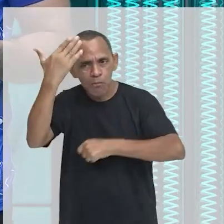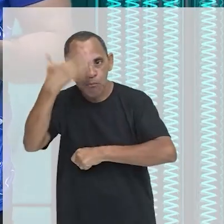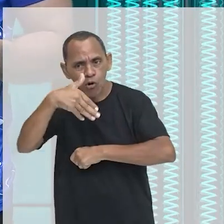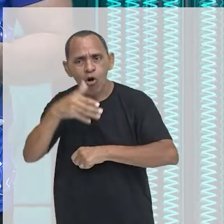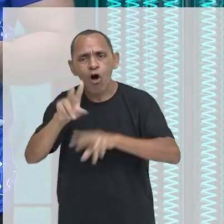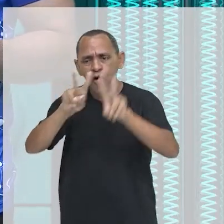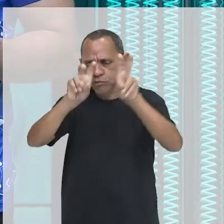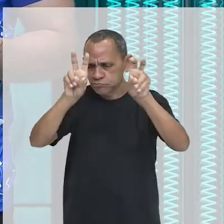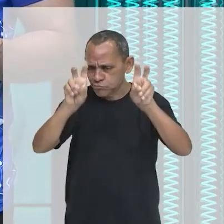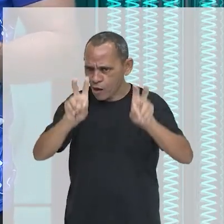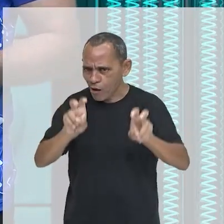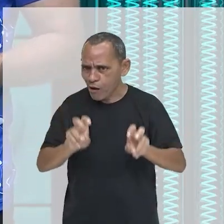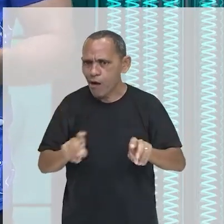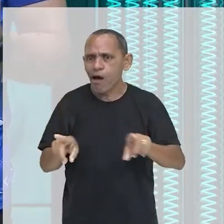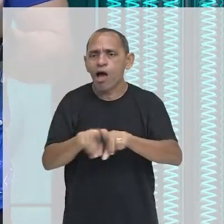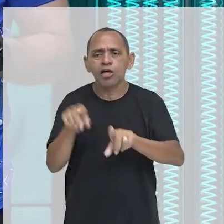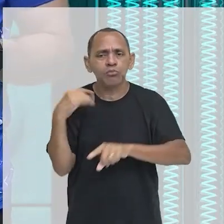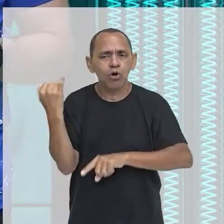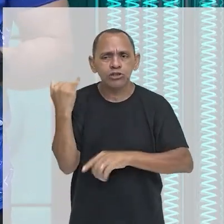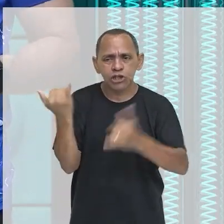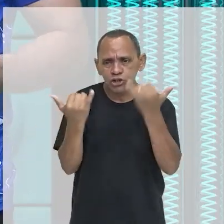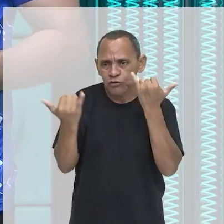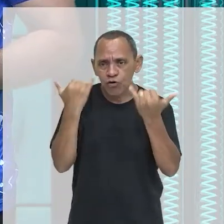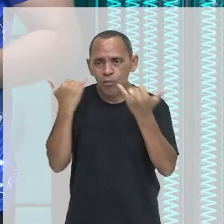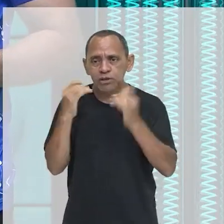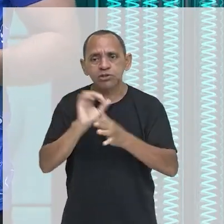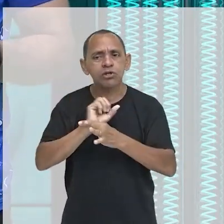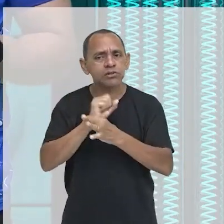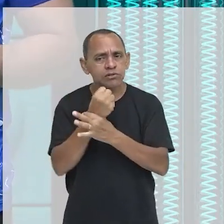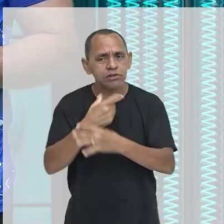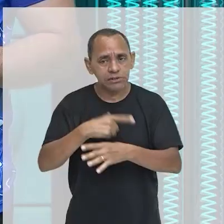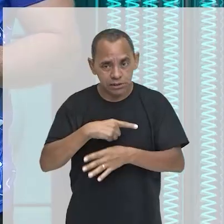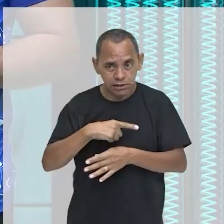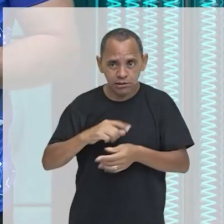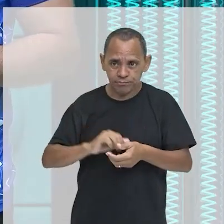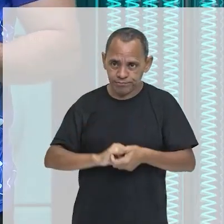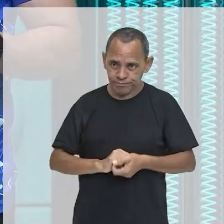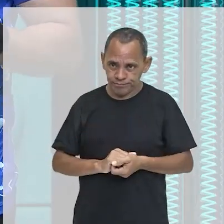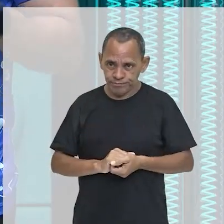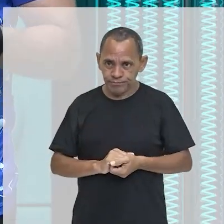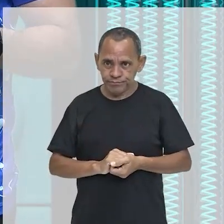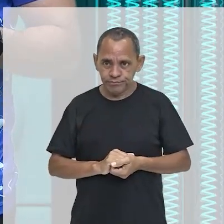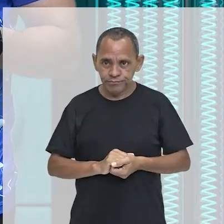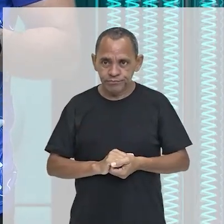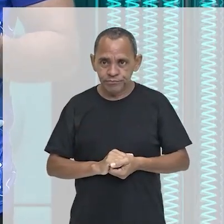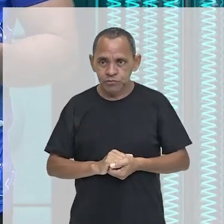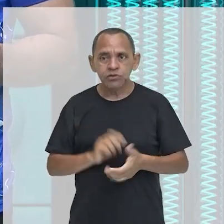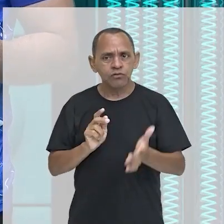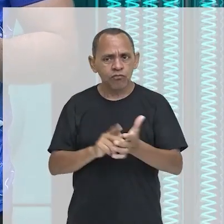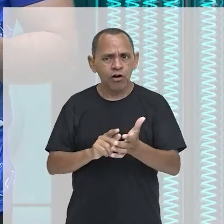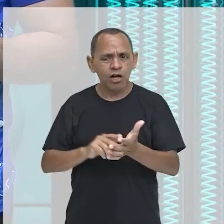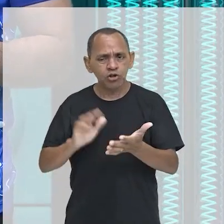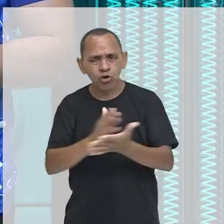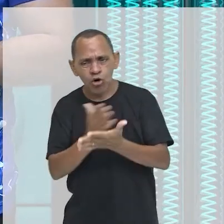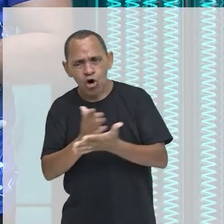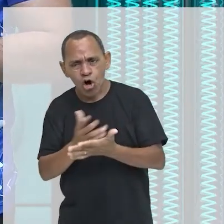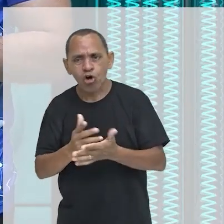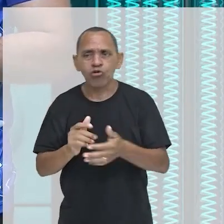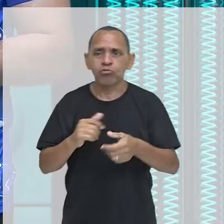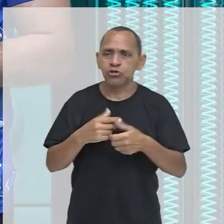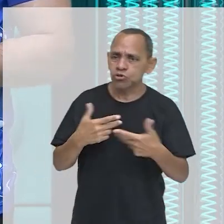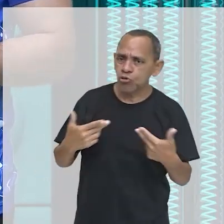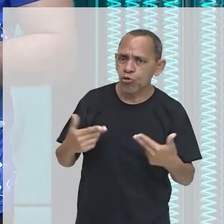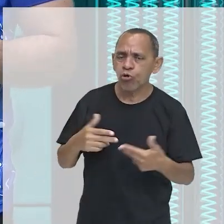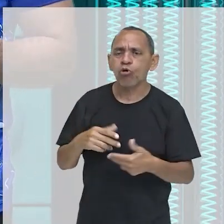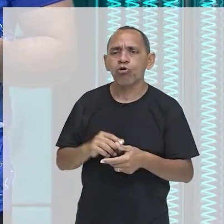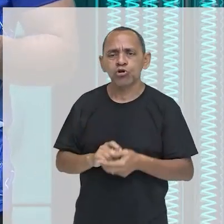opinião ou não. Né? Às vezes a gente tem uma opinião, mas quando a gente vai ler, vai pesquisar, a gente acaba mudando de ideia, porque o nosso ponto de vista, né, está